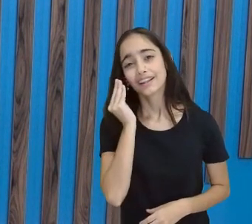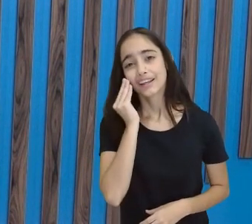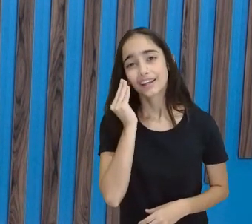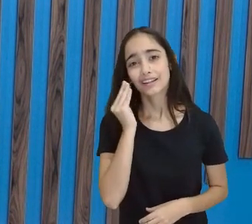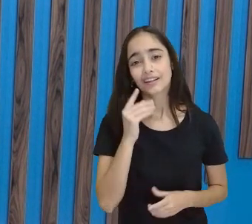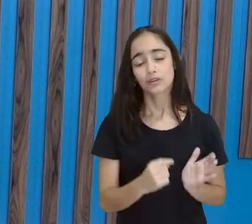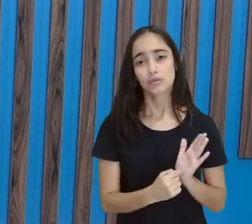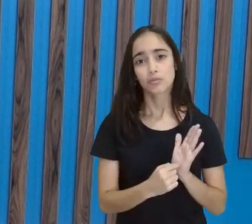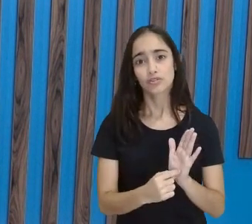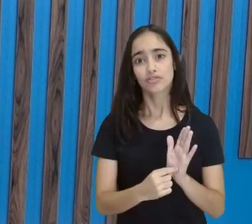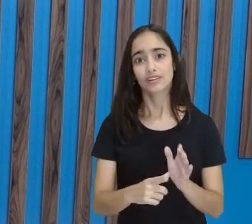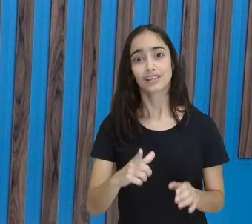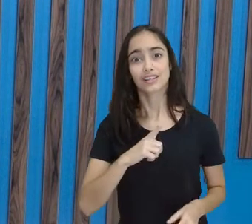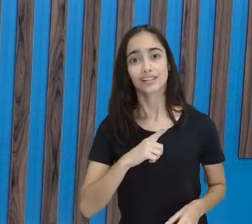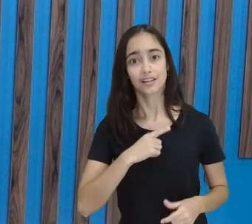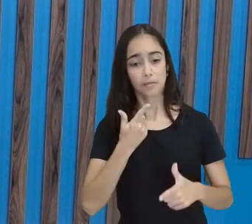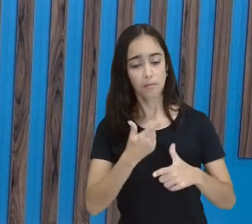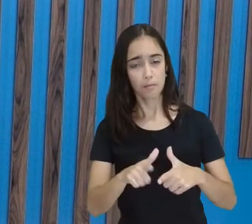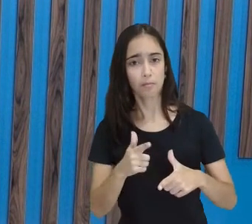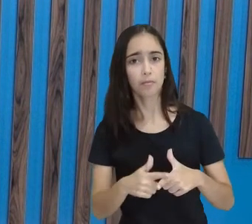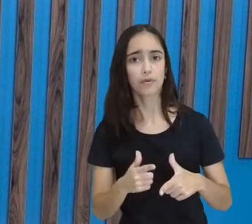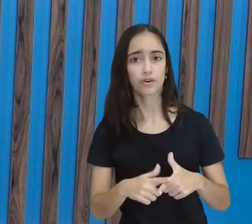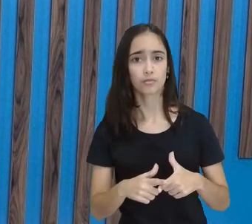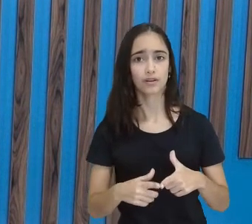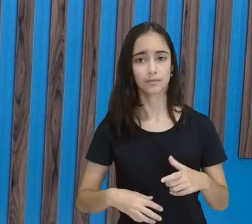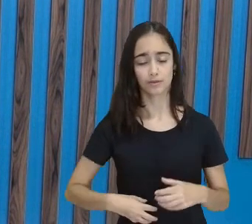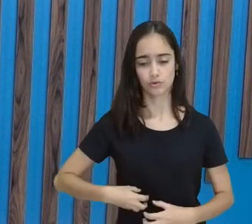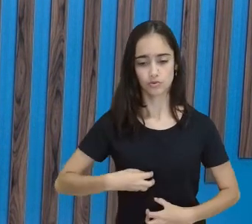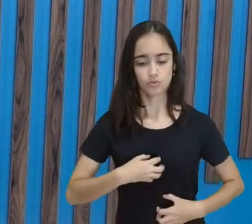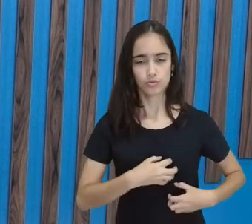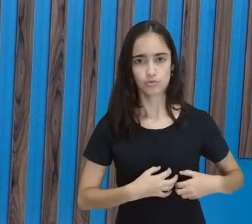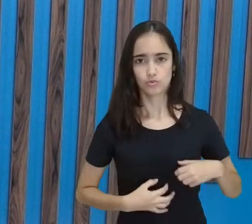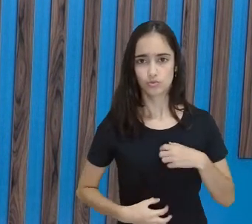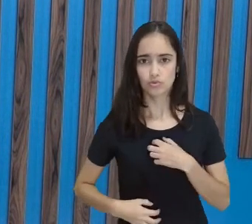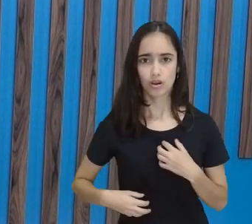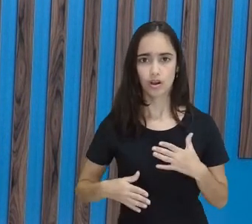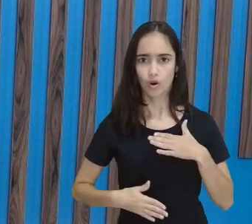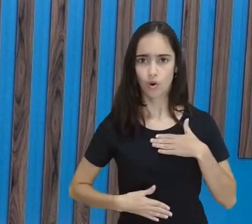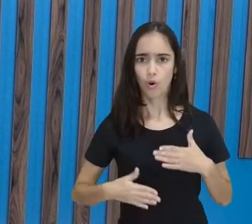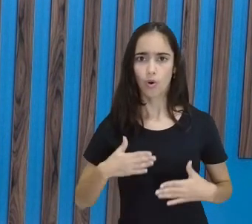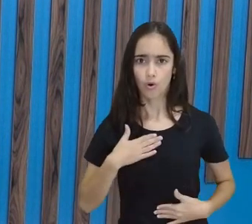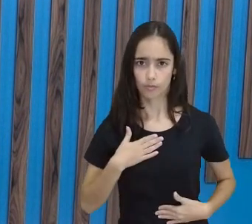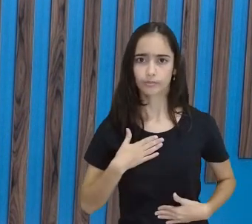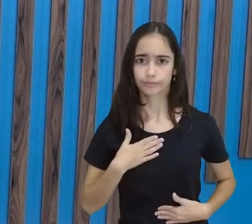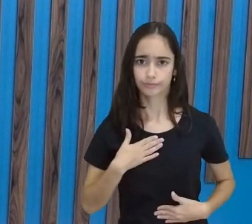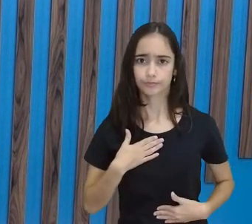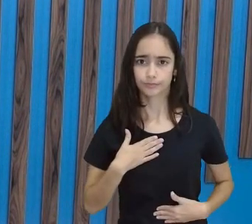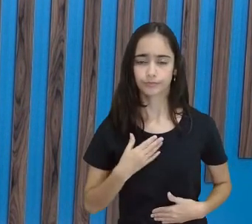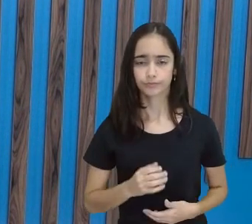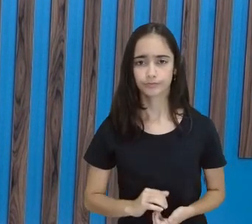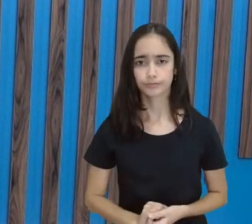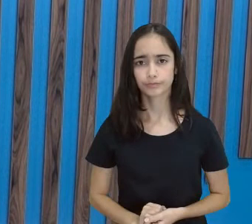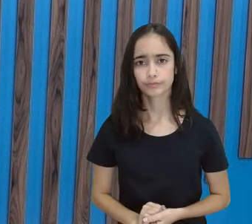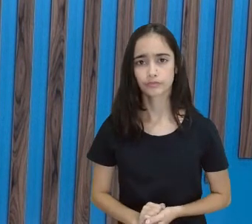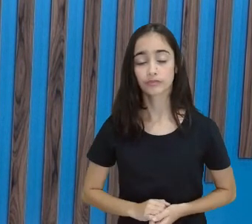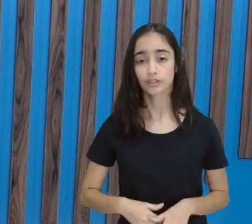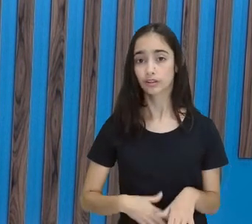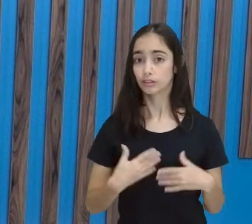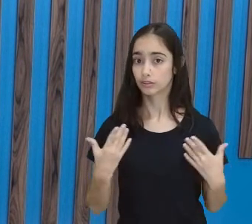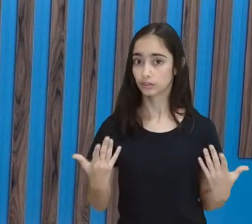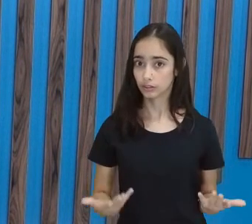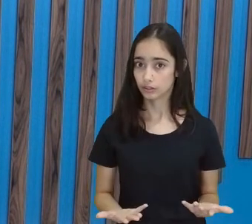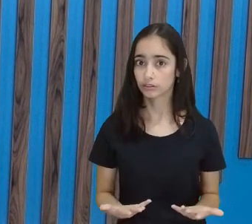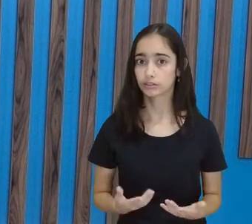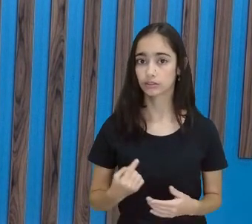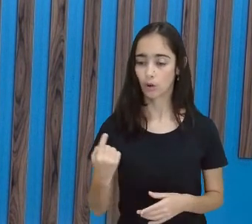algum probleminha que o nosso organismo detectou, que o nosso corpinho detectou, tá certo? Então,